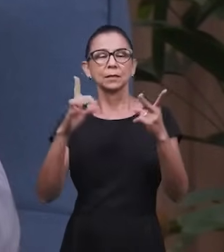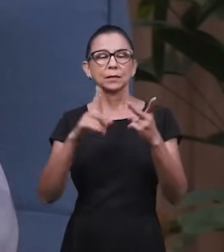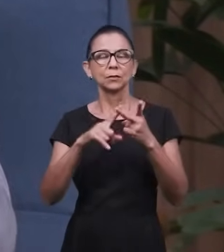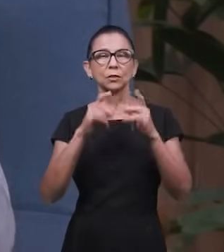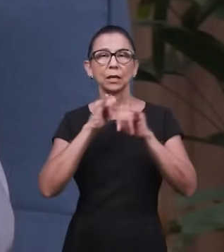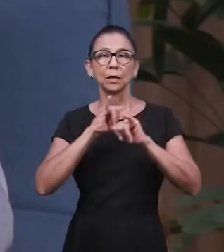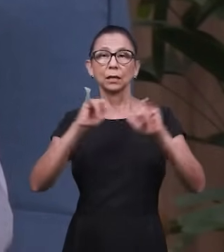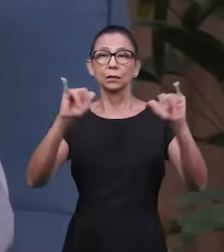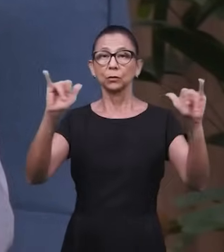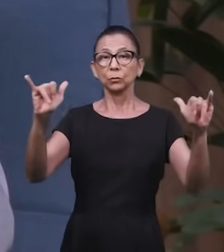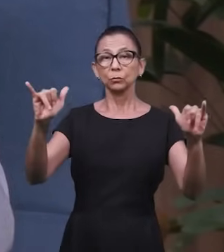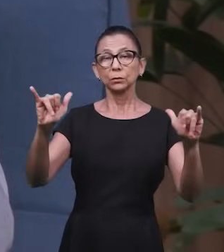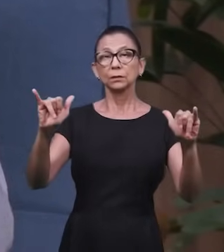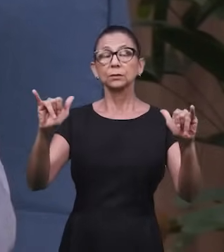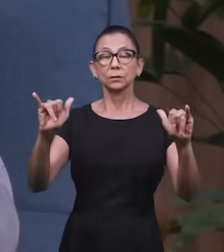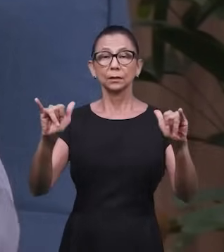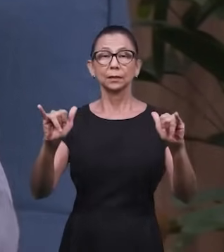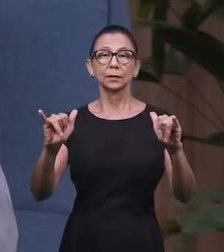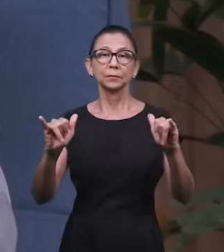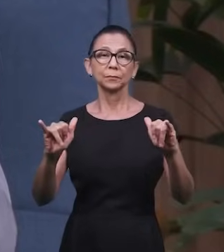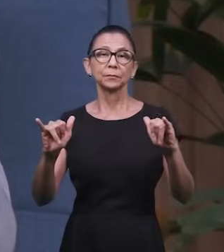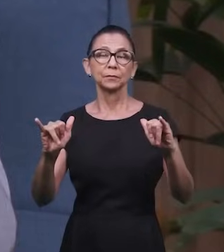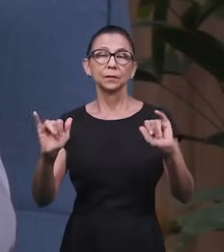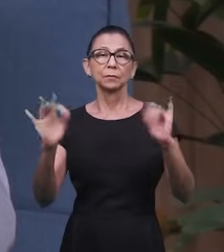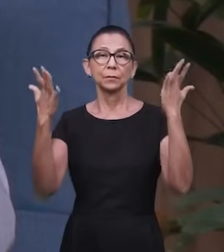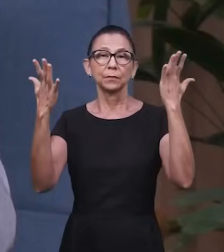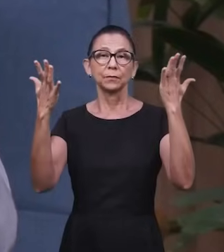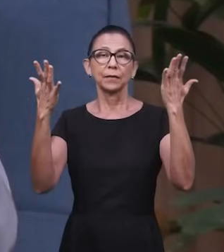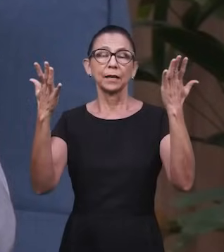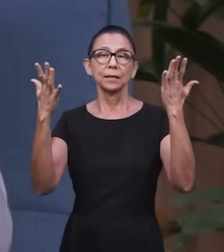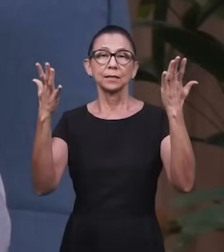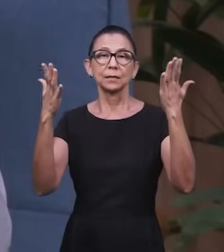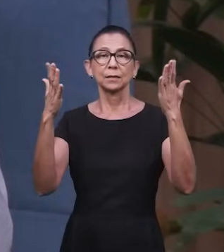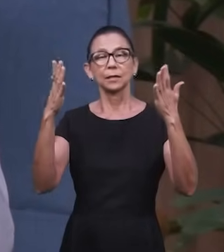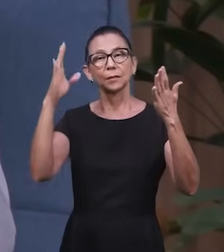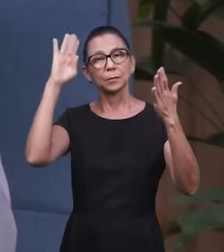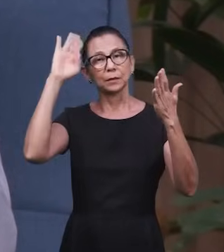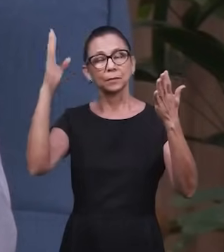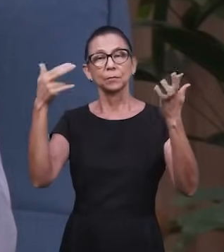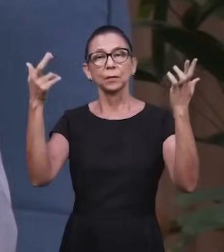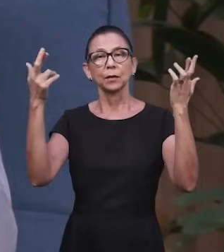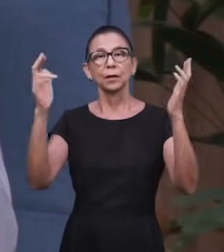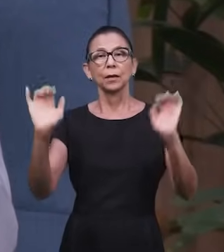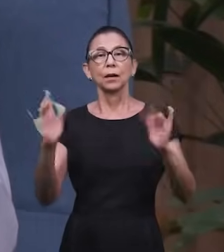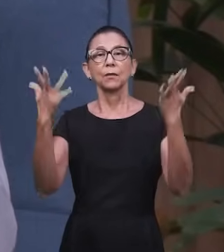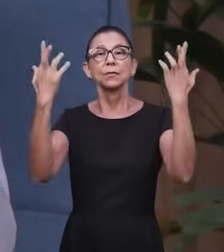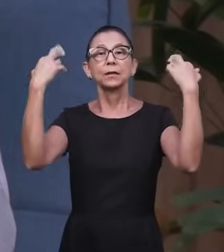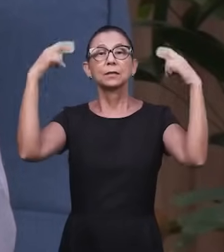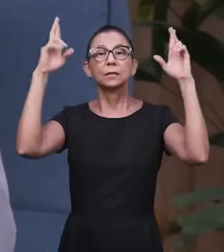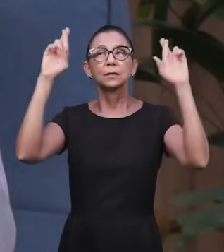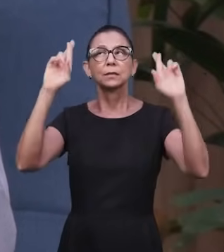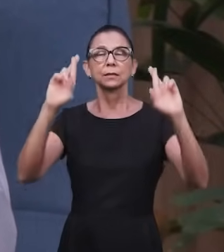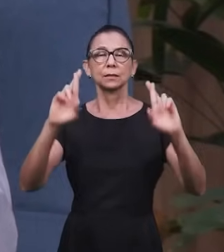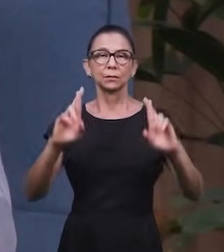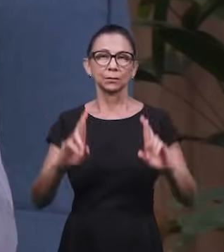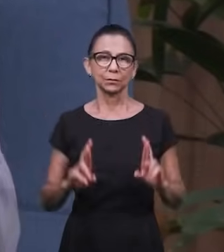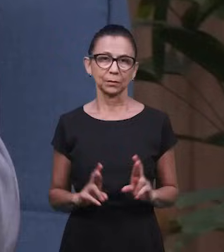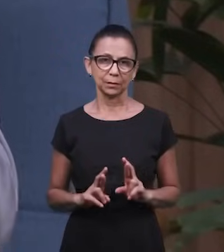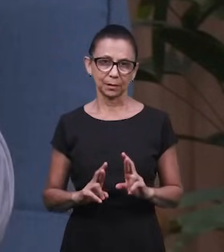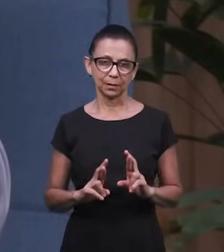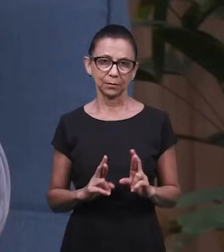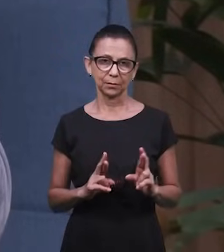da igreja, as bodas do Cordeiro, Amém. né? Que está por acontecer. Mas